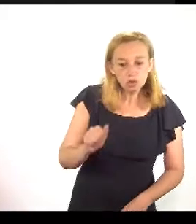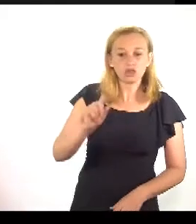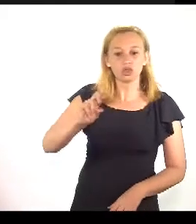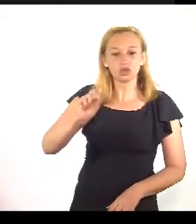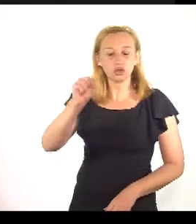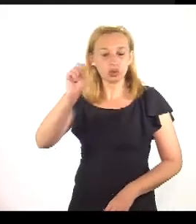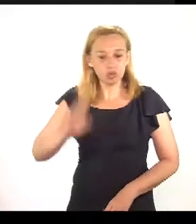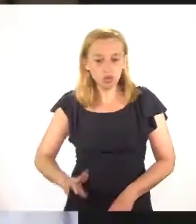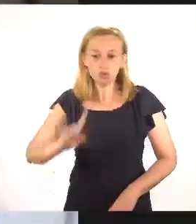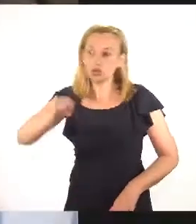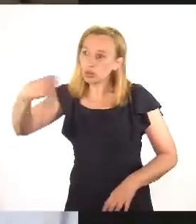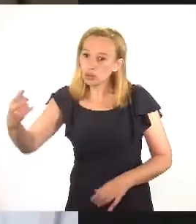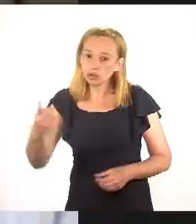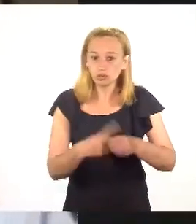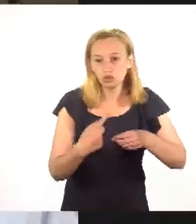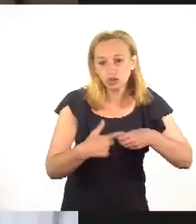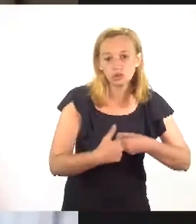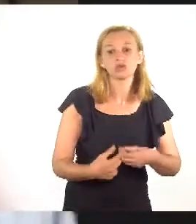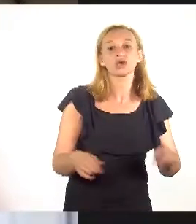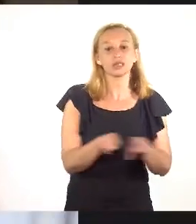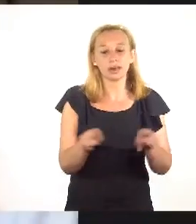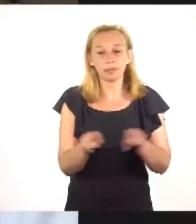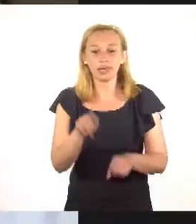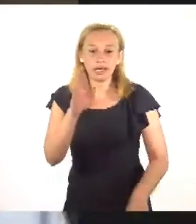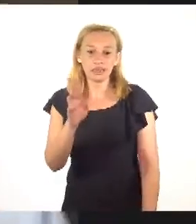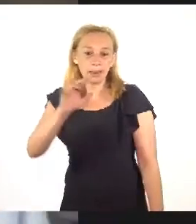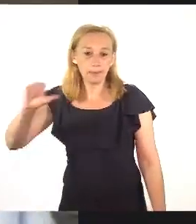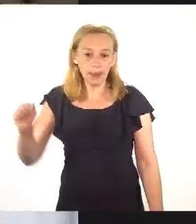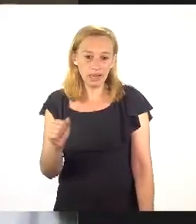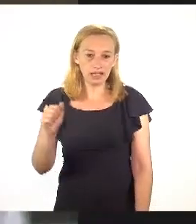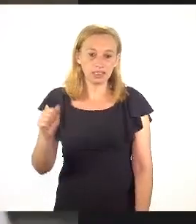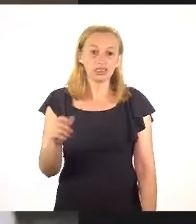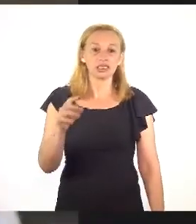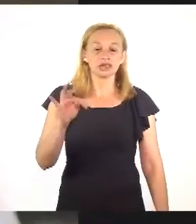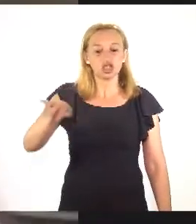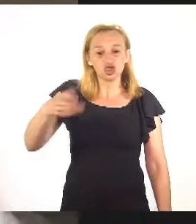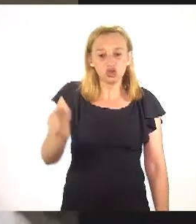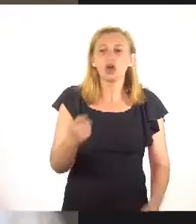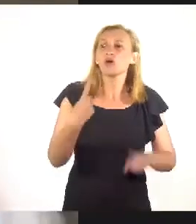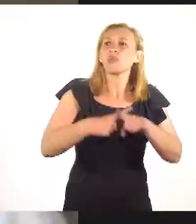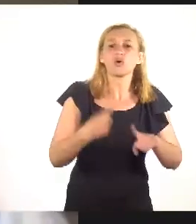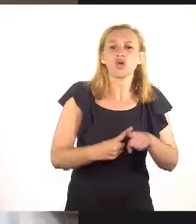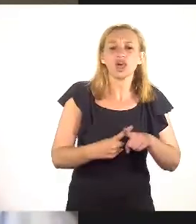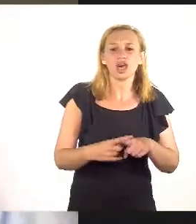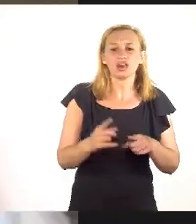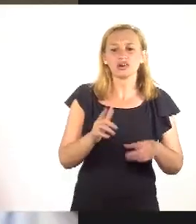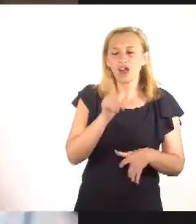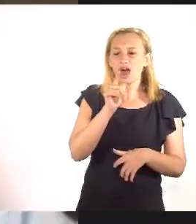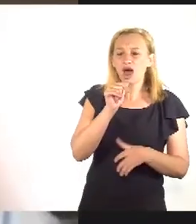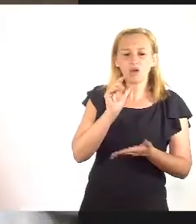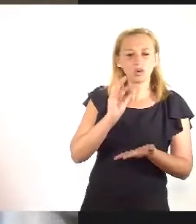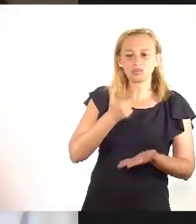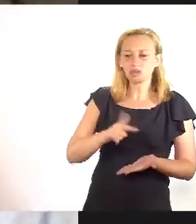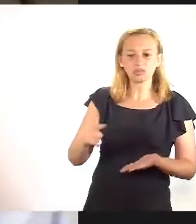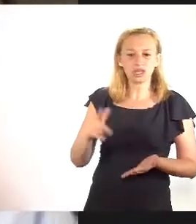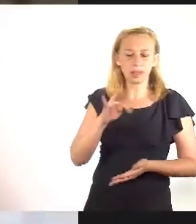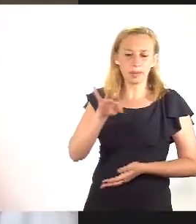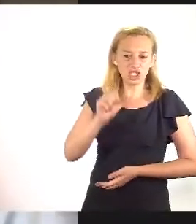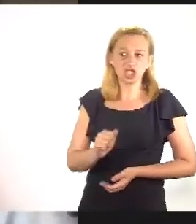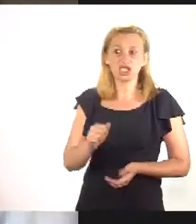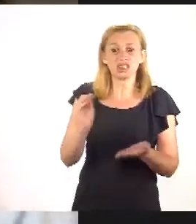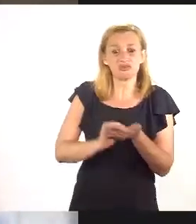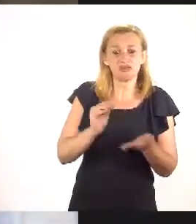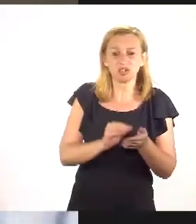municípios, tem água na Barra da Tijuca, porque falta água na Baixada. Então tem que mudar essa desigualdade. Eu tenho certeza